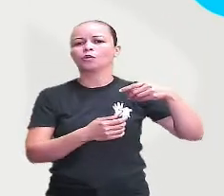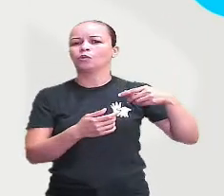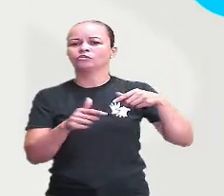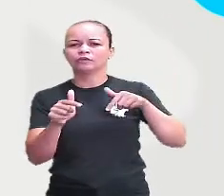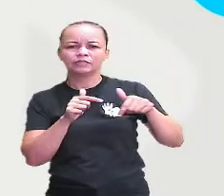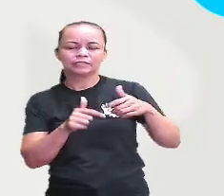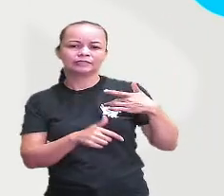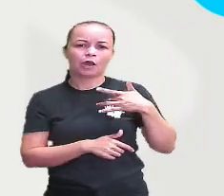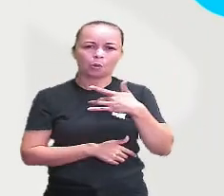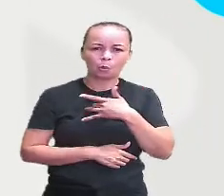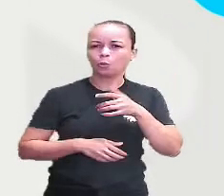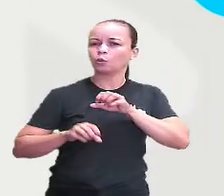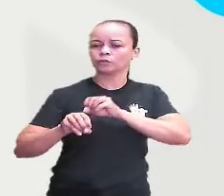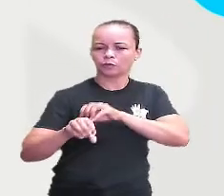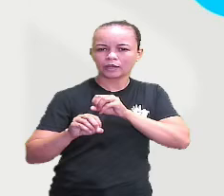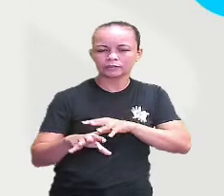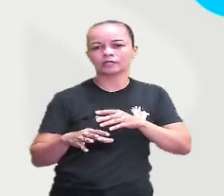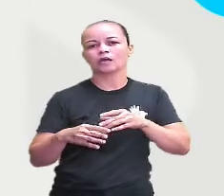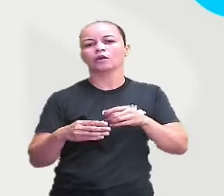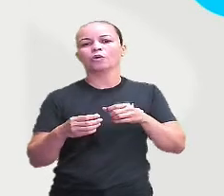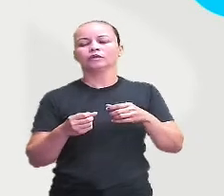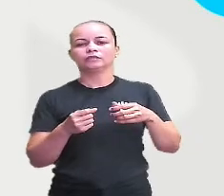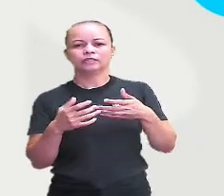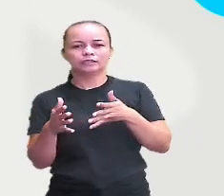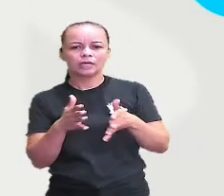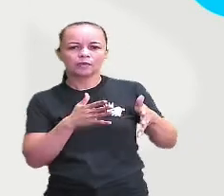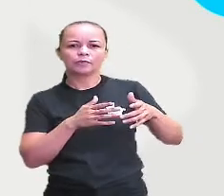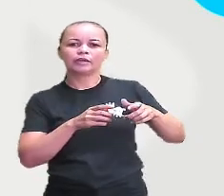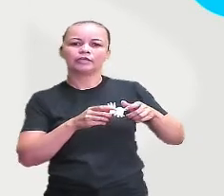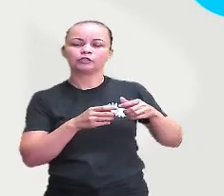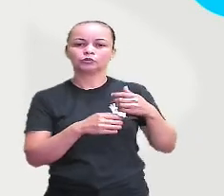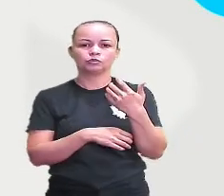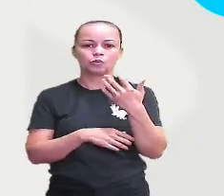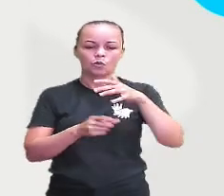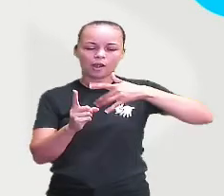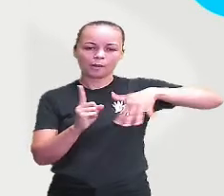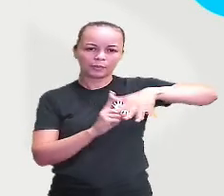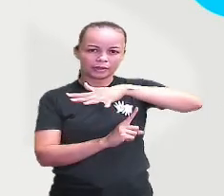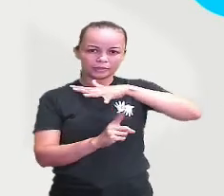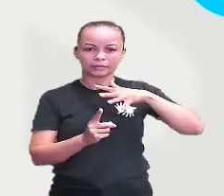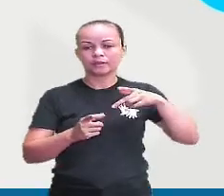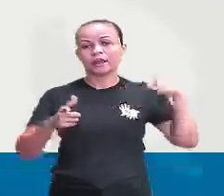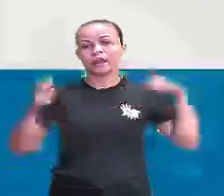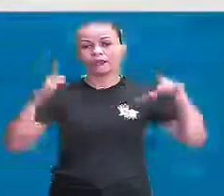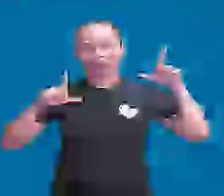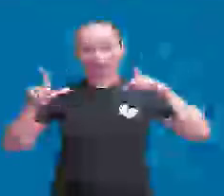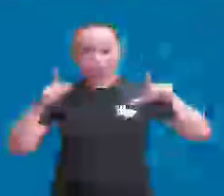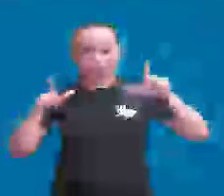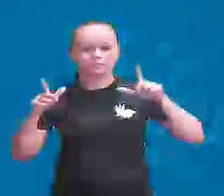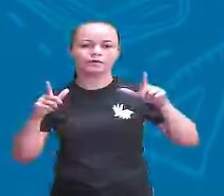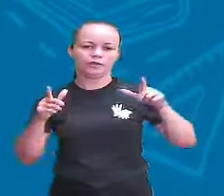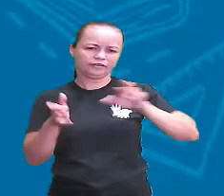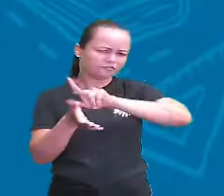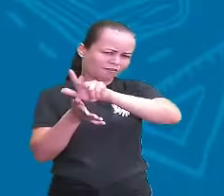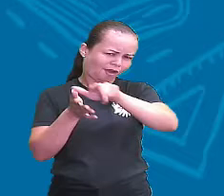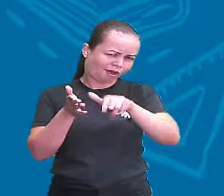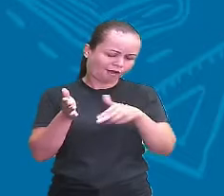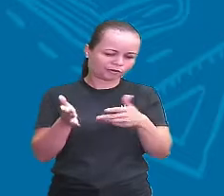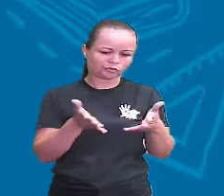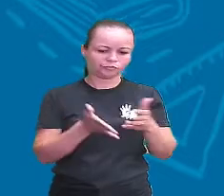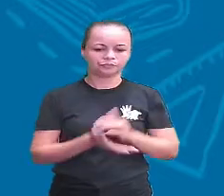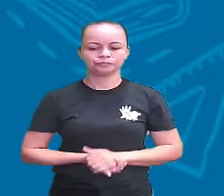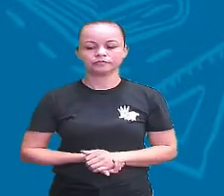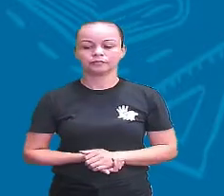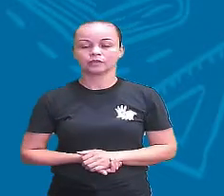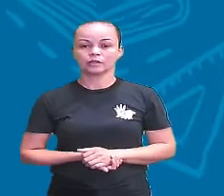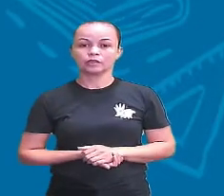saúde, educação, saneamento ambiental, lazer e entre outros. No slide anterior, vocês perceberam que a